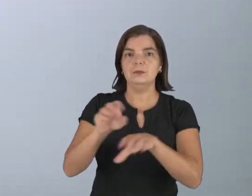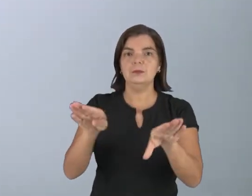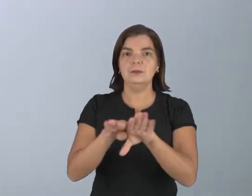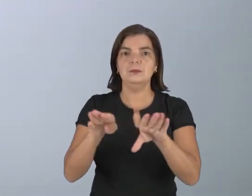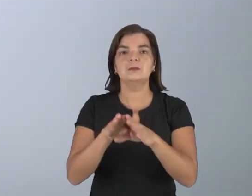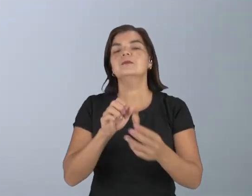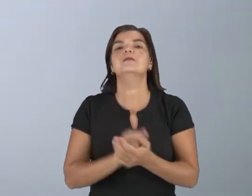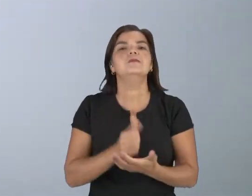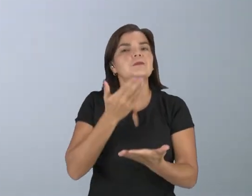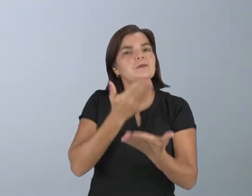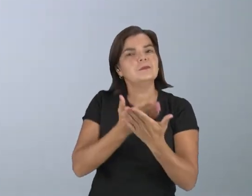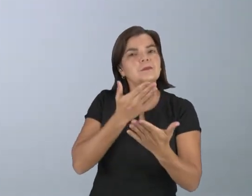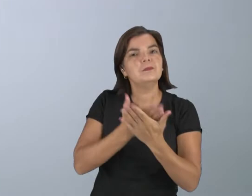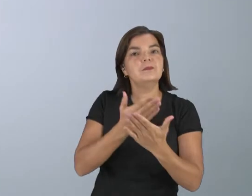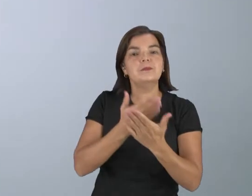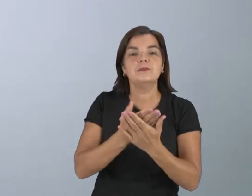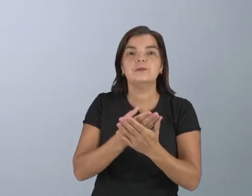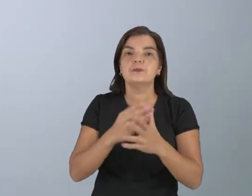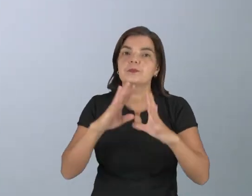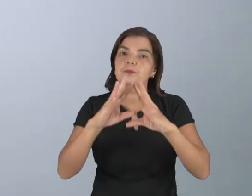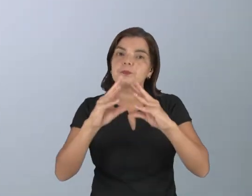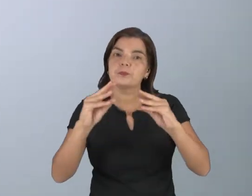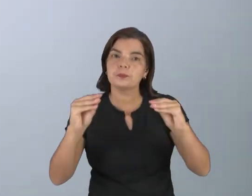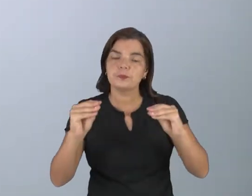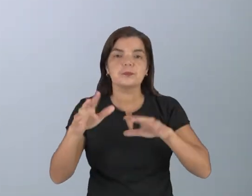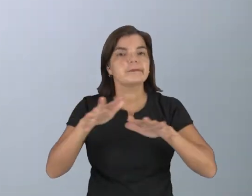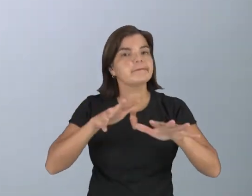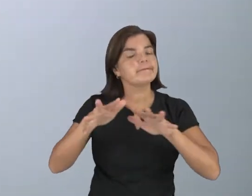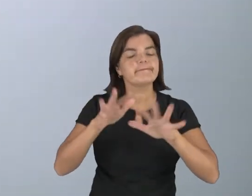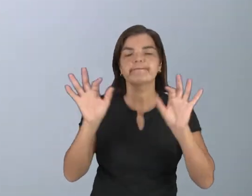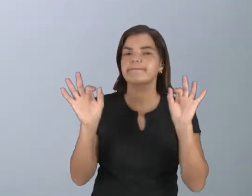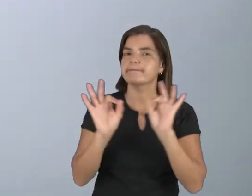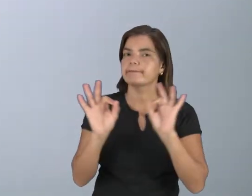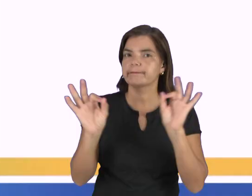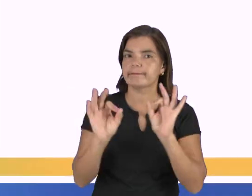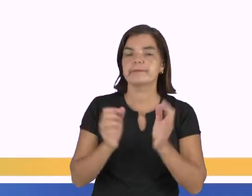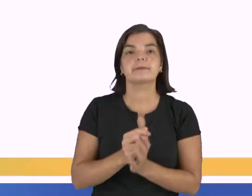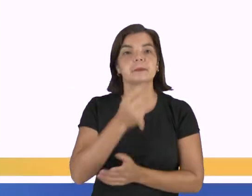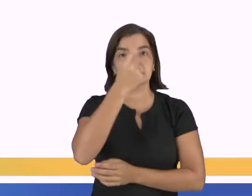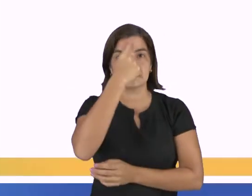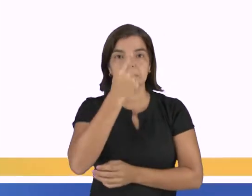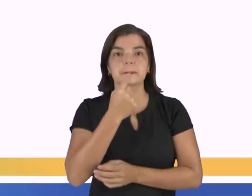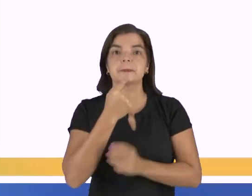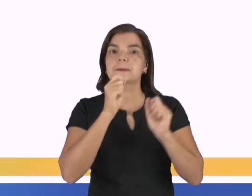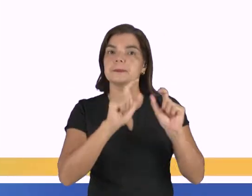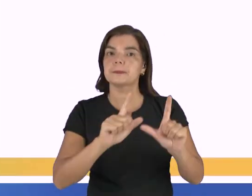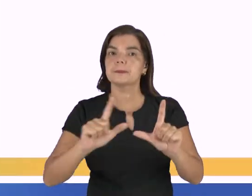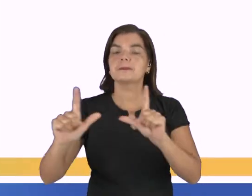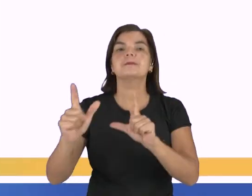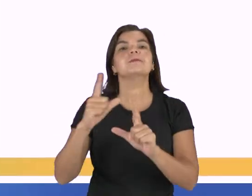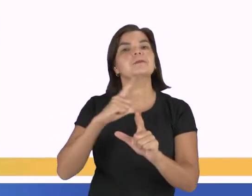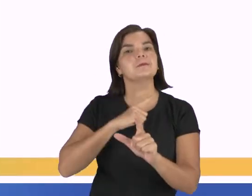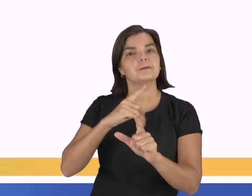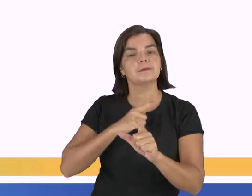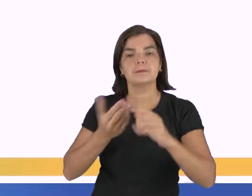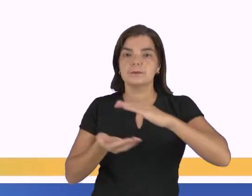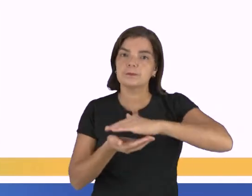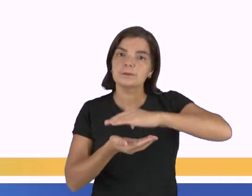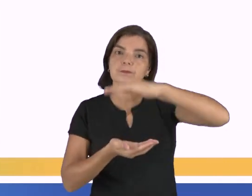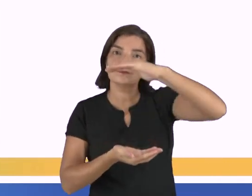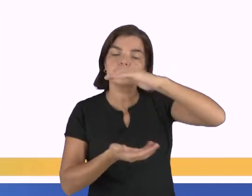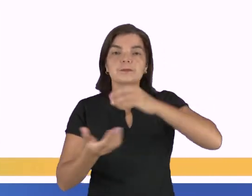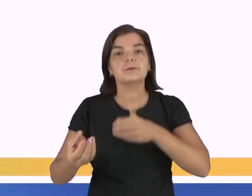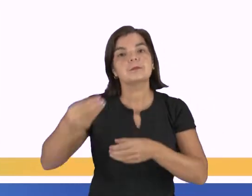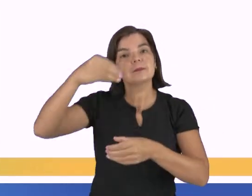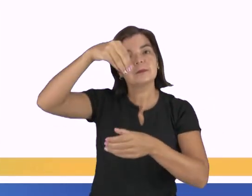seja, não se estuda para corpos fluidos que estejam em movimento. Então, na imagem ali a gente já pode verificar que tem um recipiente e dentro